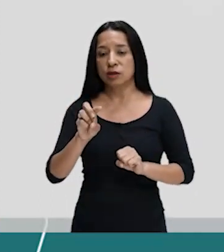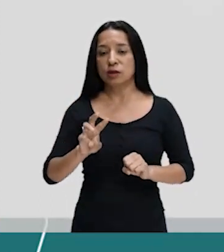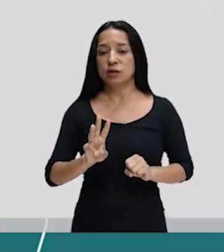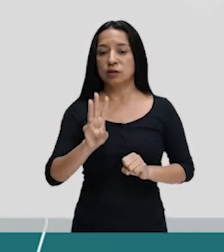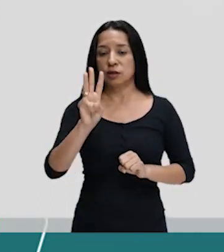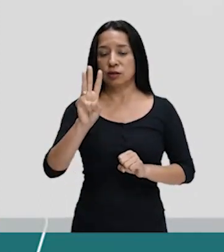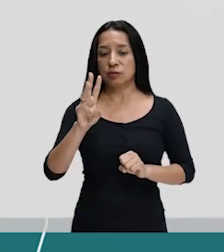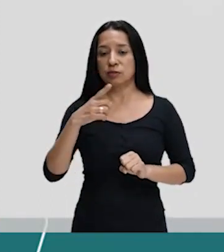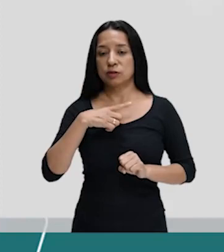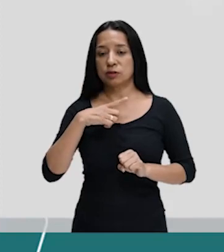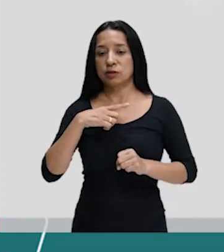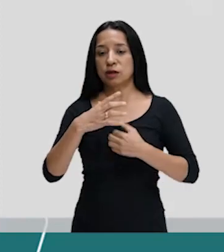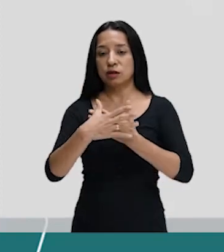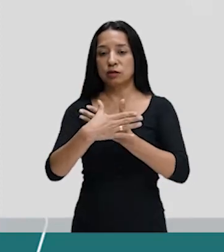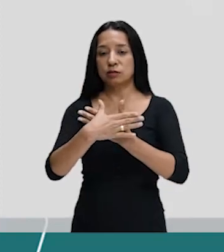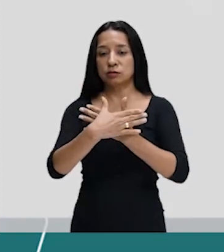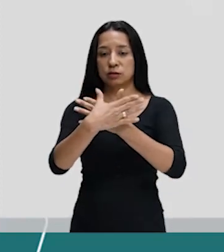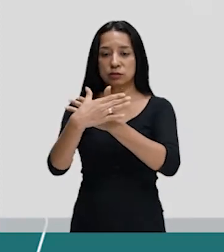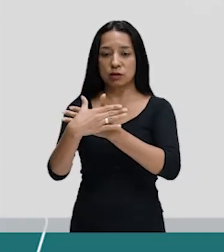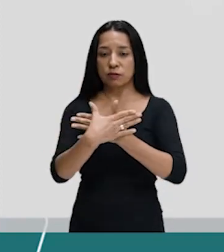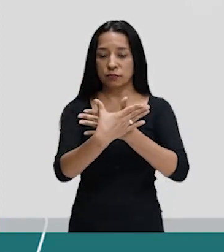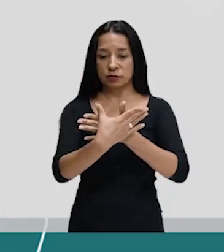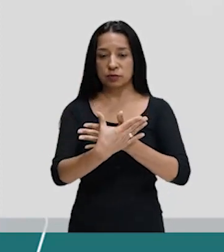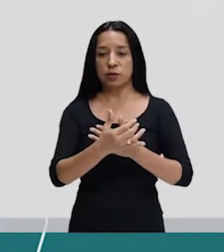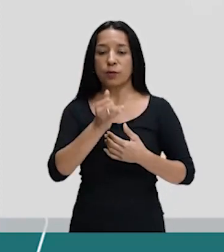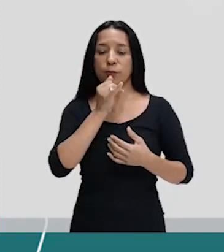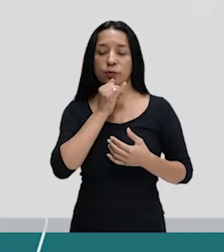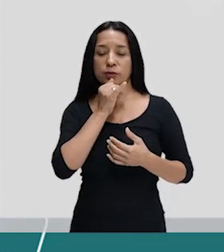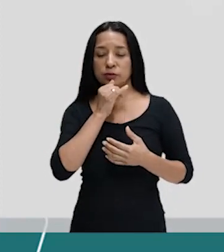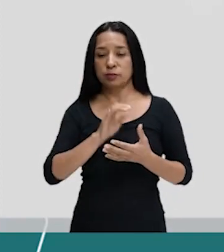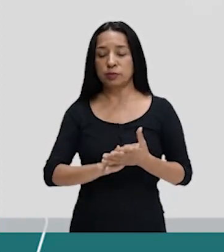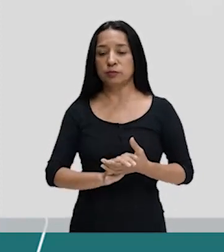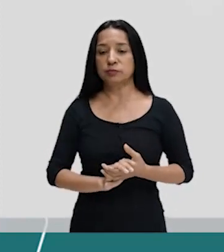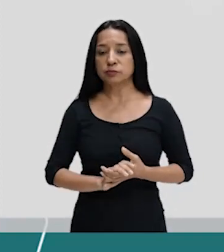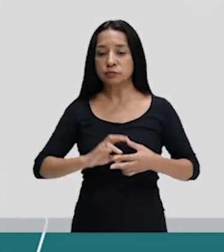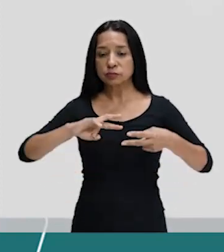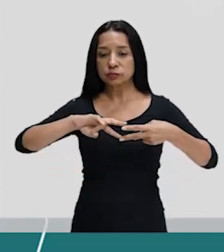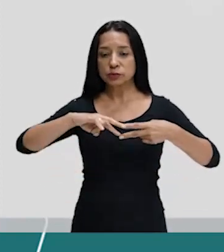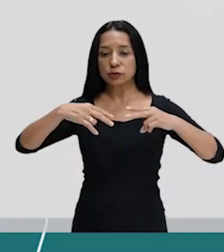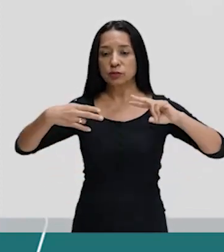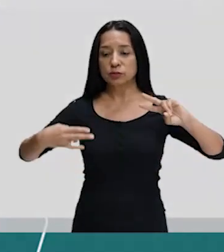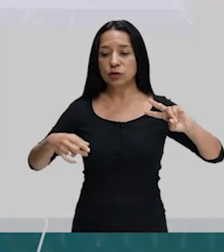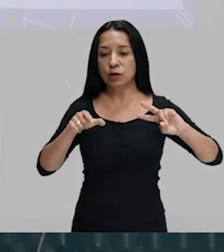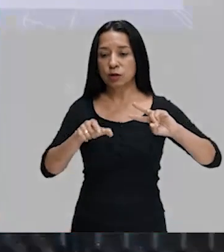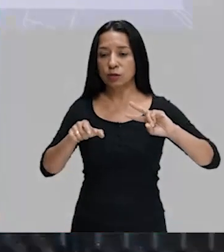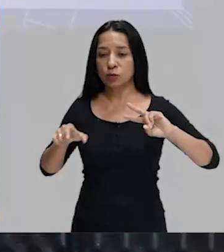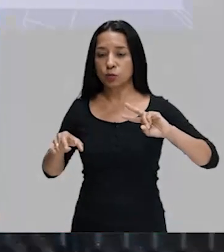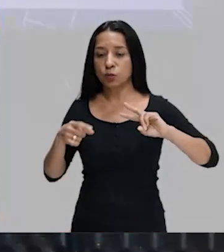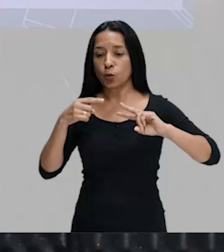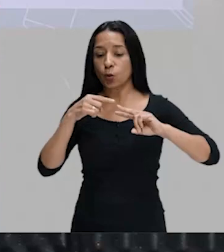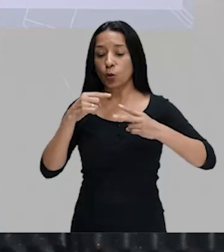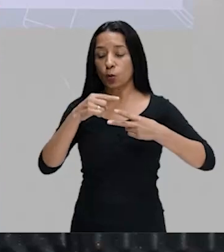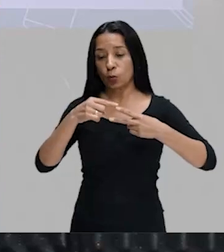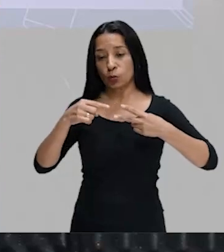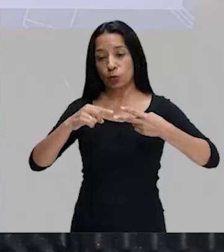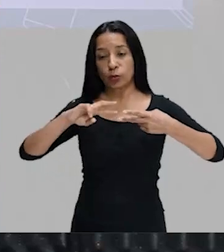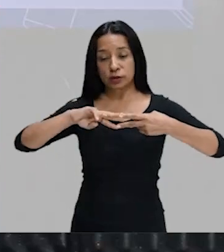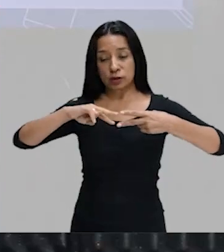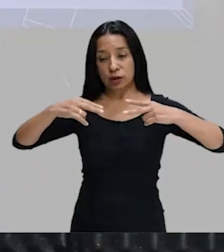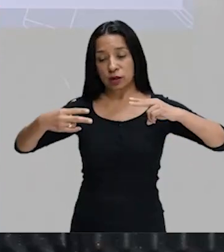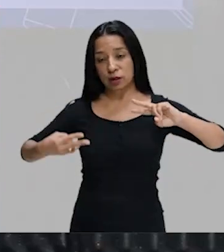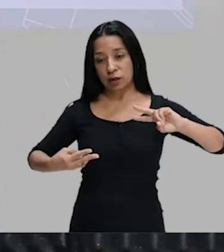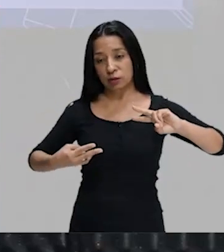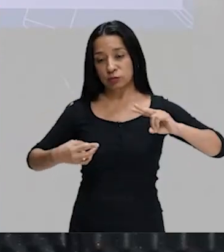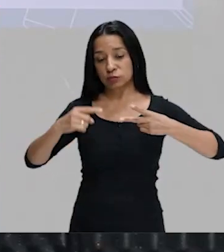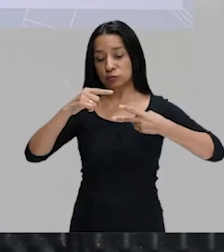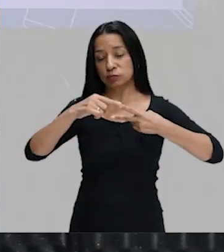nas aves. Suponha um gene com dois alelos, um alelo dominante e um alelo recessivo, localizados